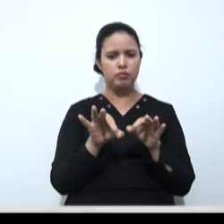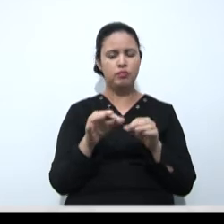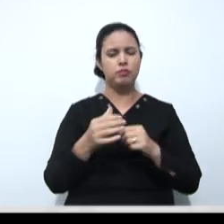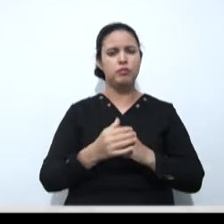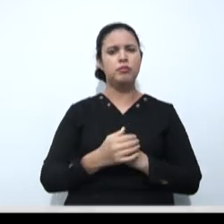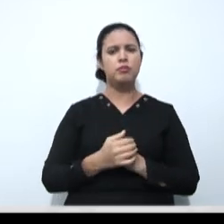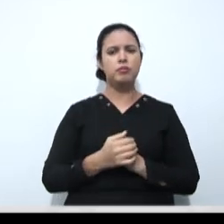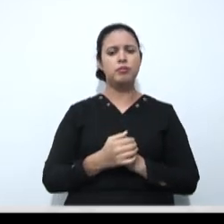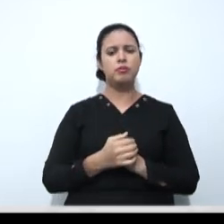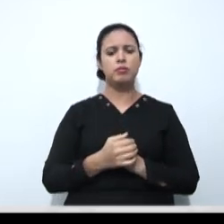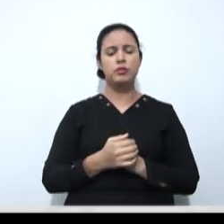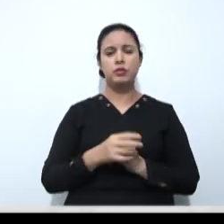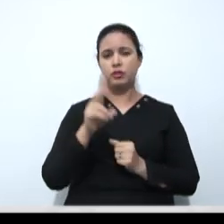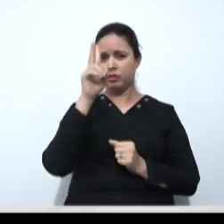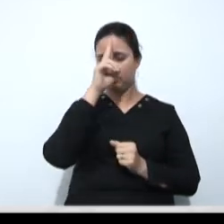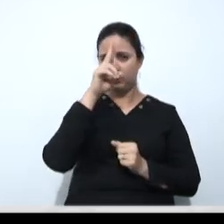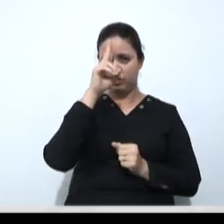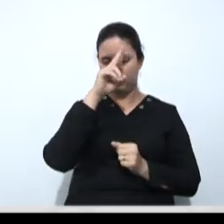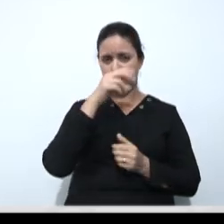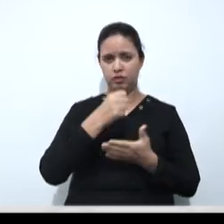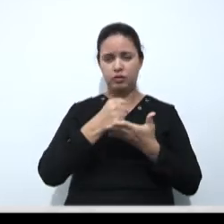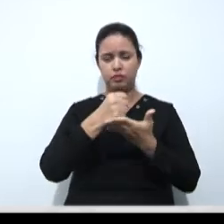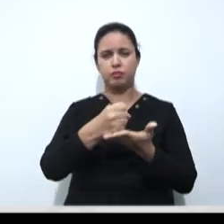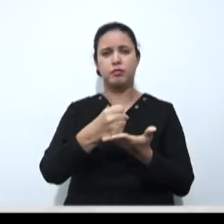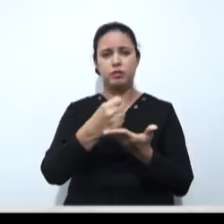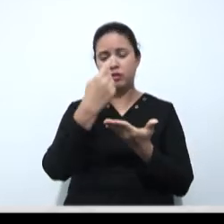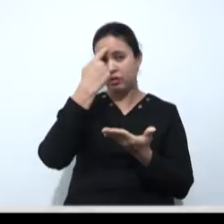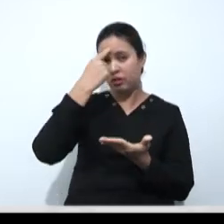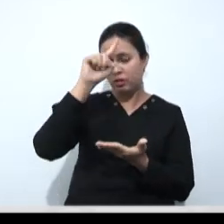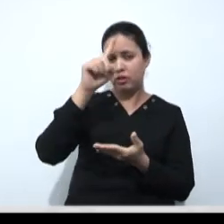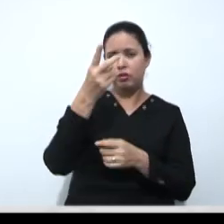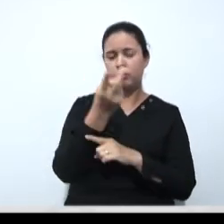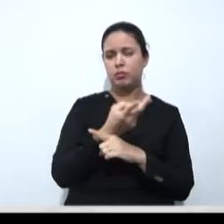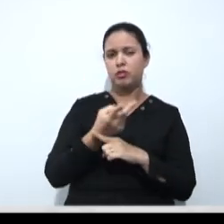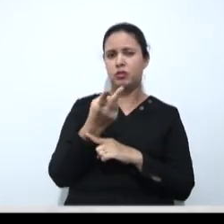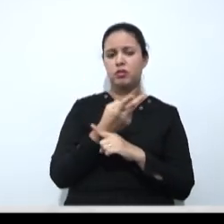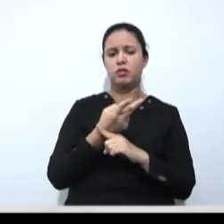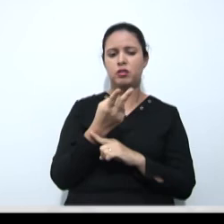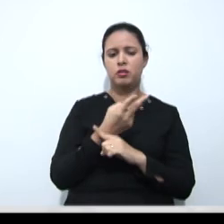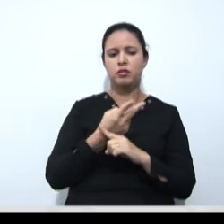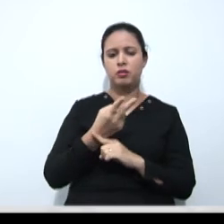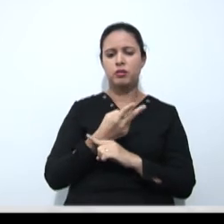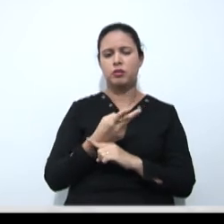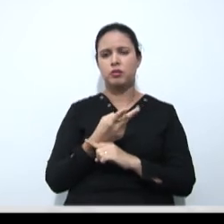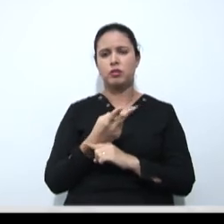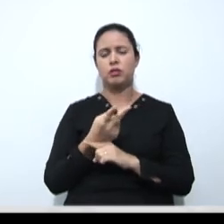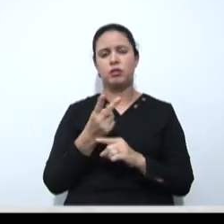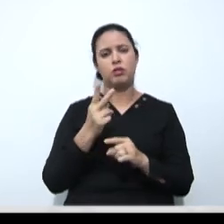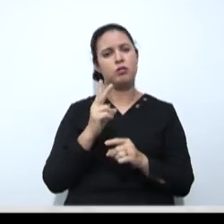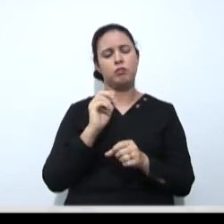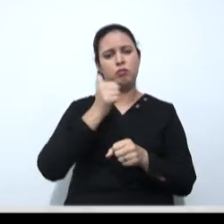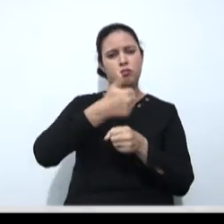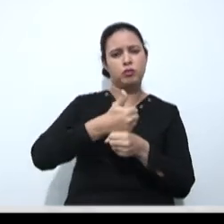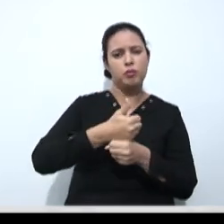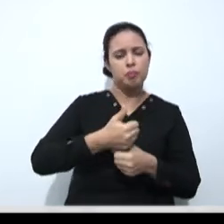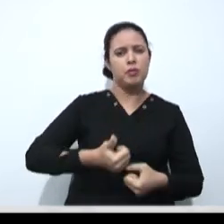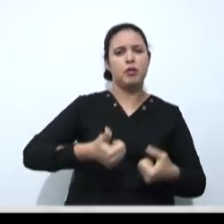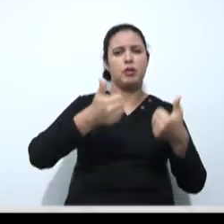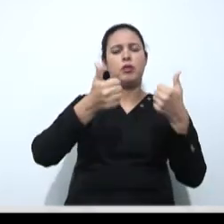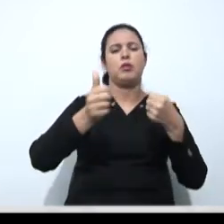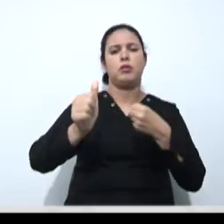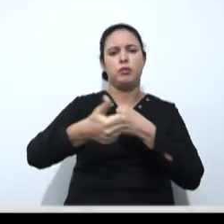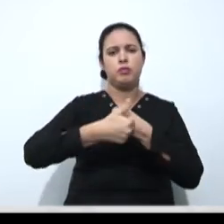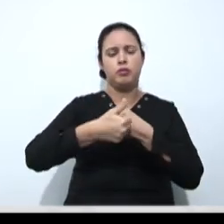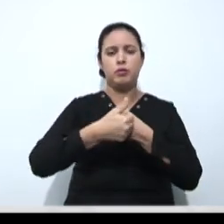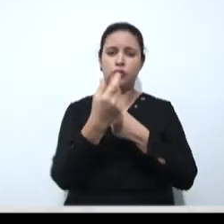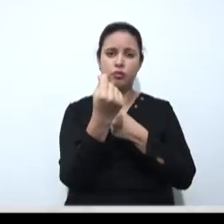algo. Agora, quando a gente trata de criatividade, é buscar por alternativas para fazer melhor e com um